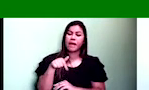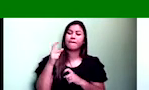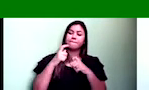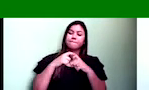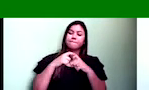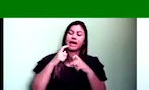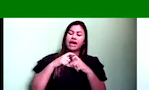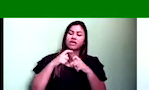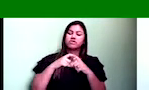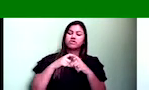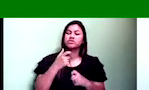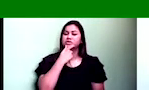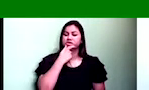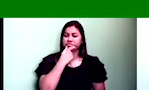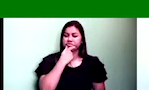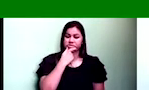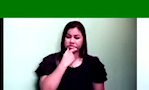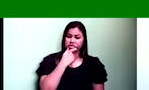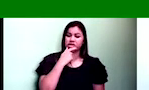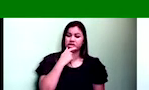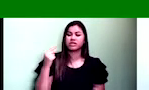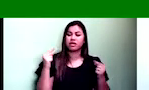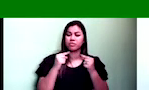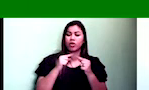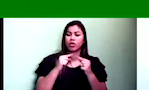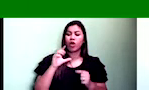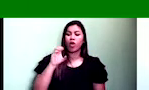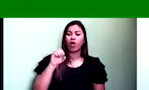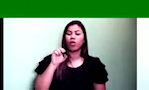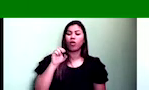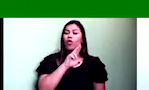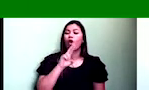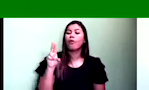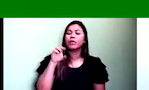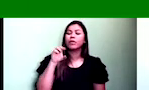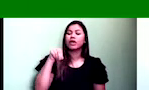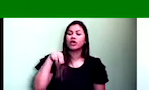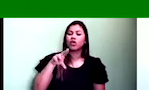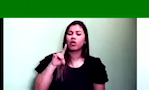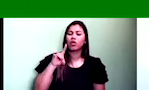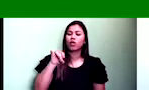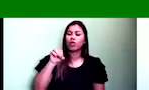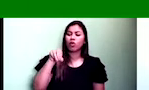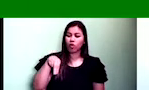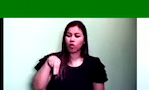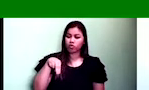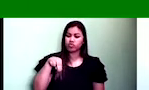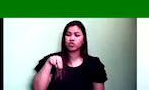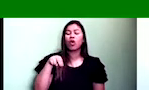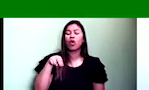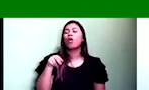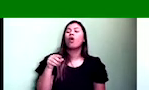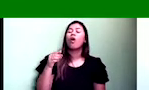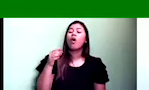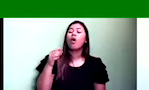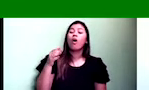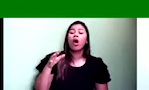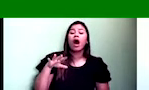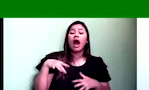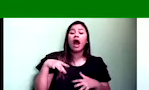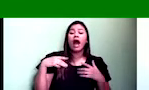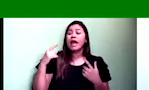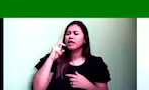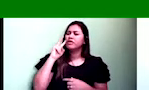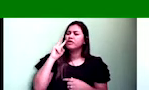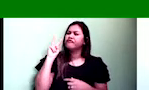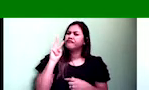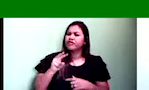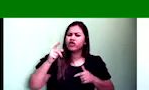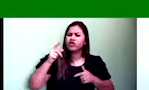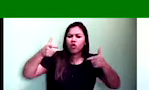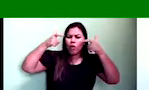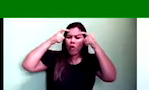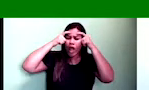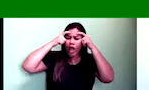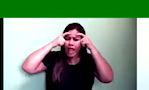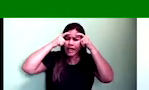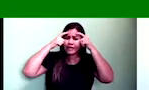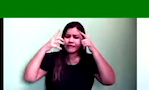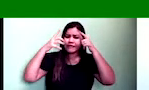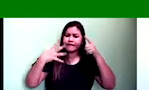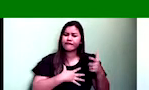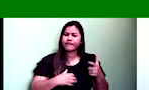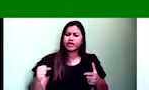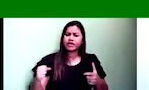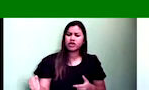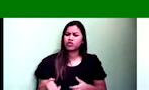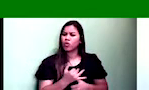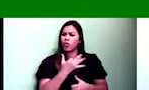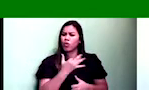Condon, alarmado com o número de filhos ilegítimos do rei Carlos II da Inglaterra, criou para o rei